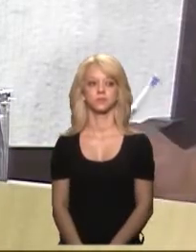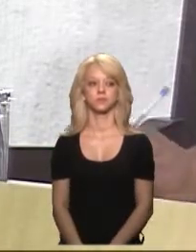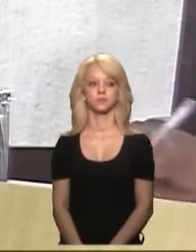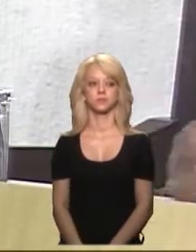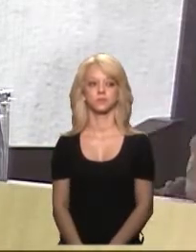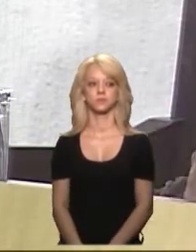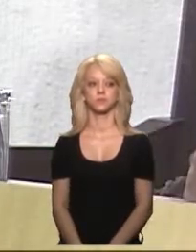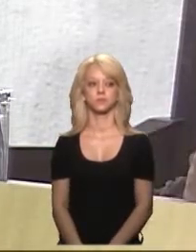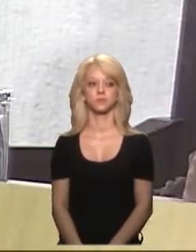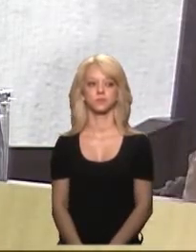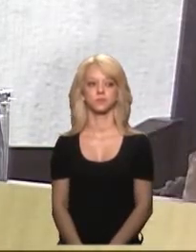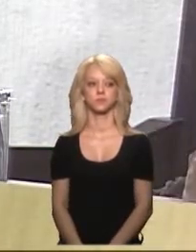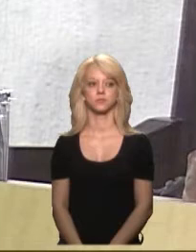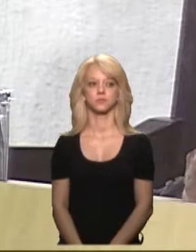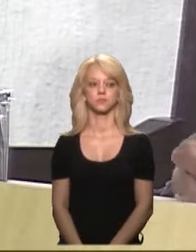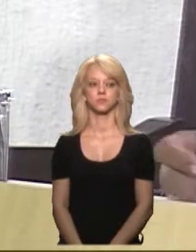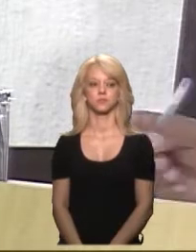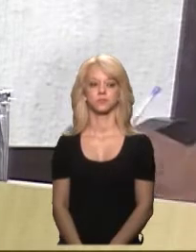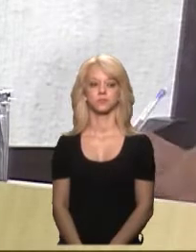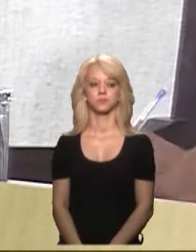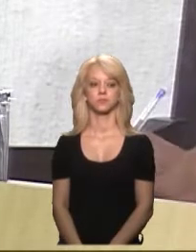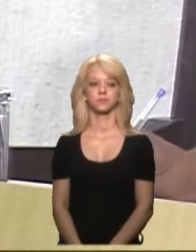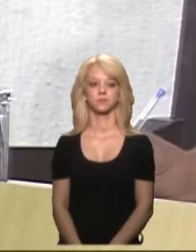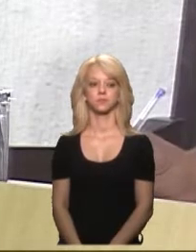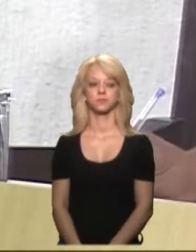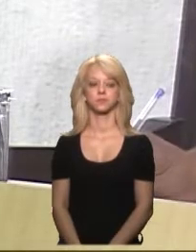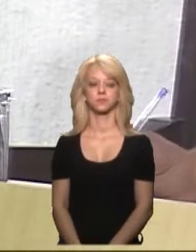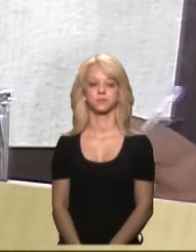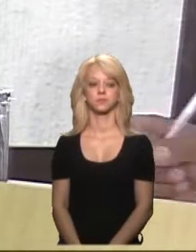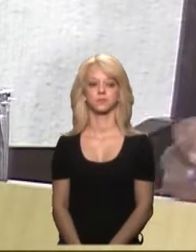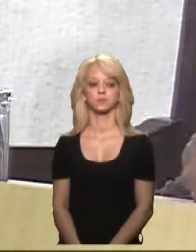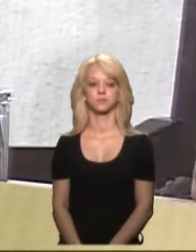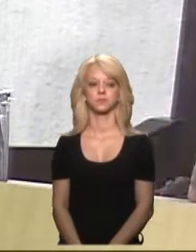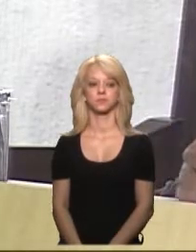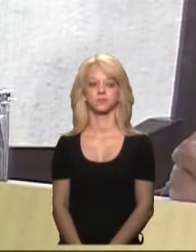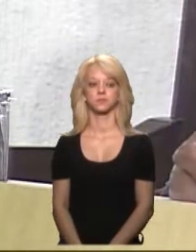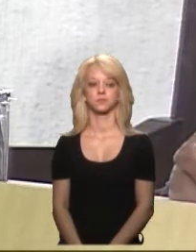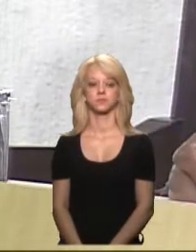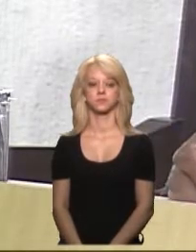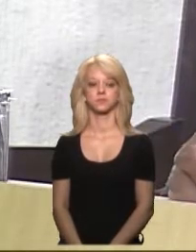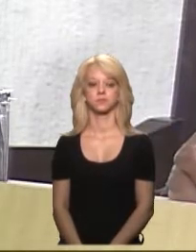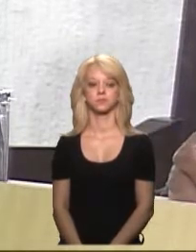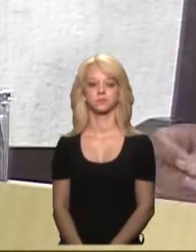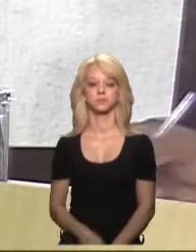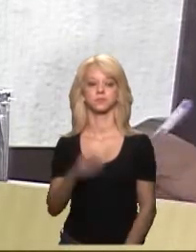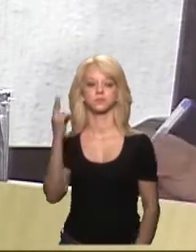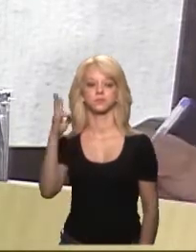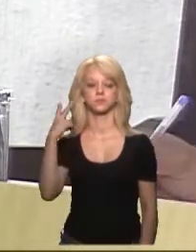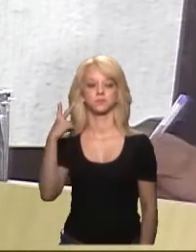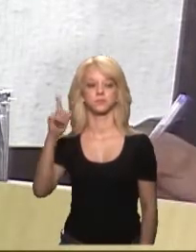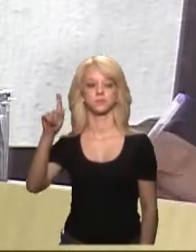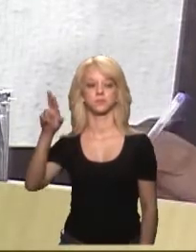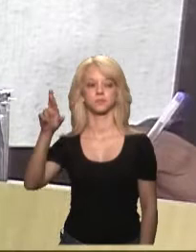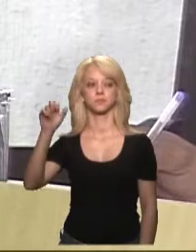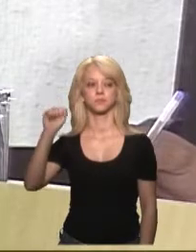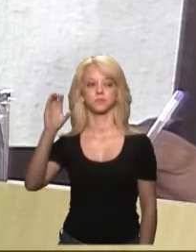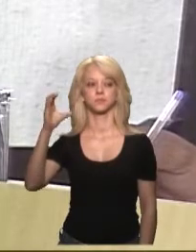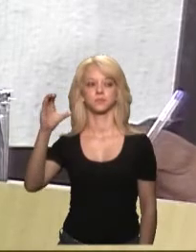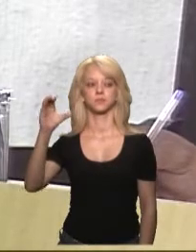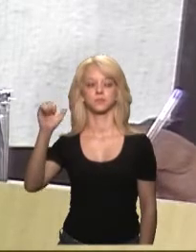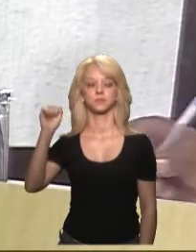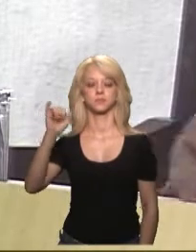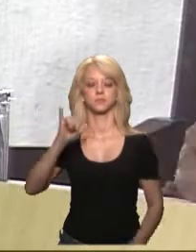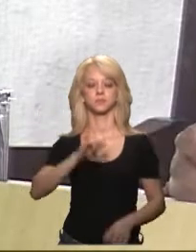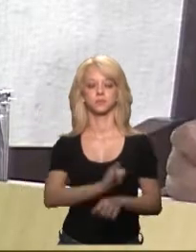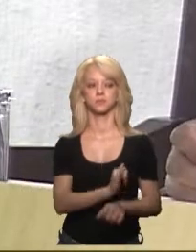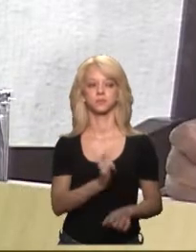Vereador Luizinho da Farmácia. Presente. Vereadora Maria das Graças. Ausente. Vereadora Maria